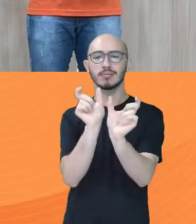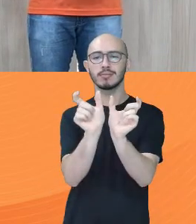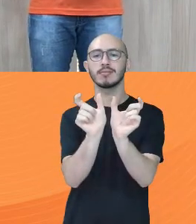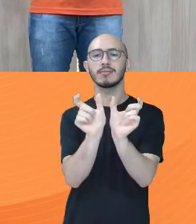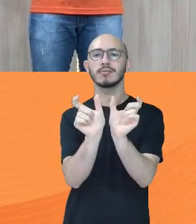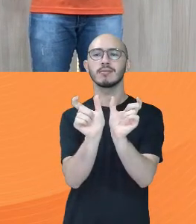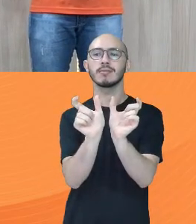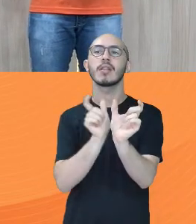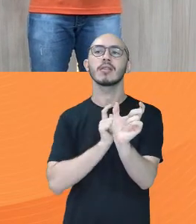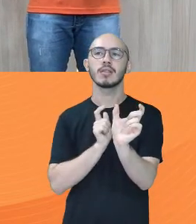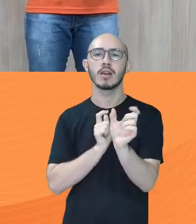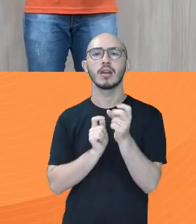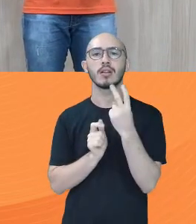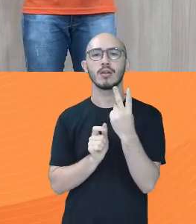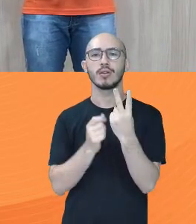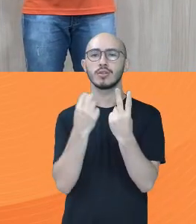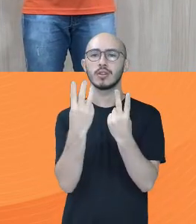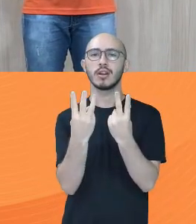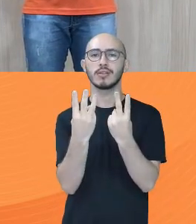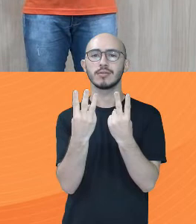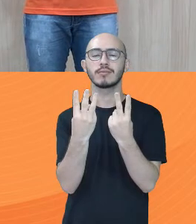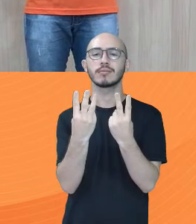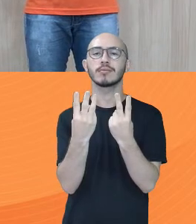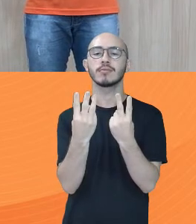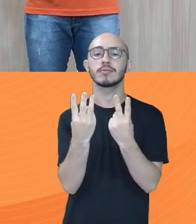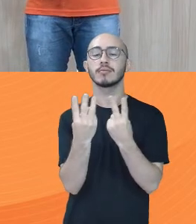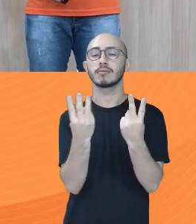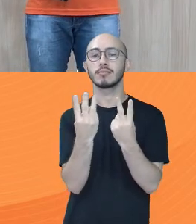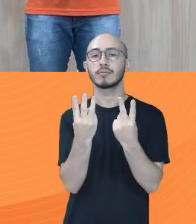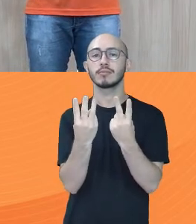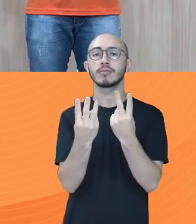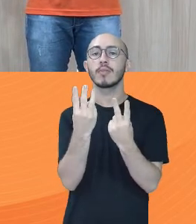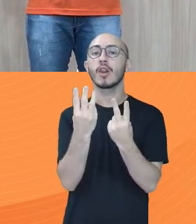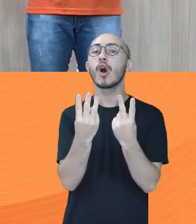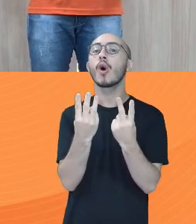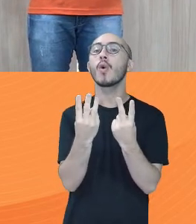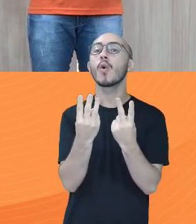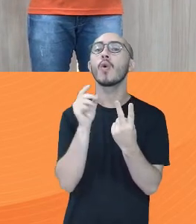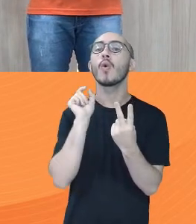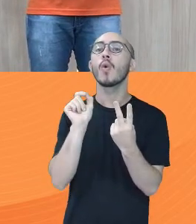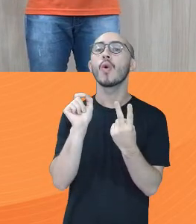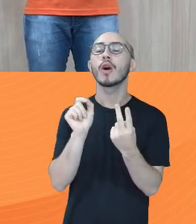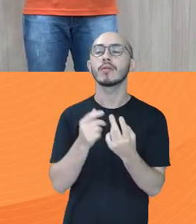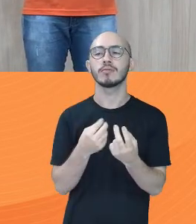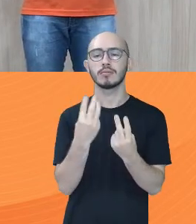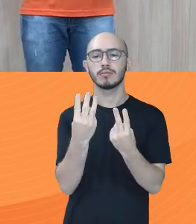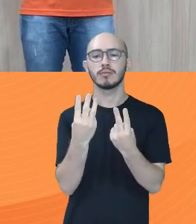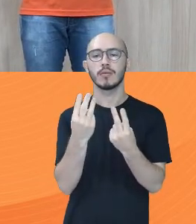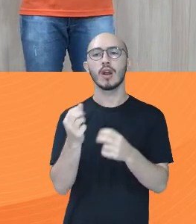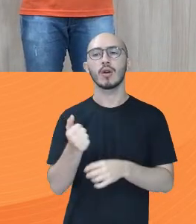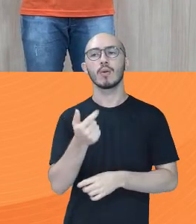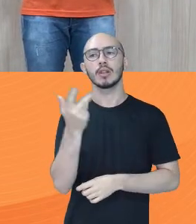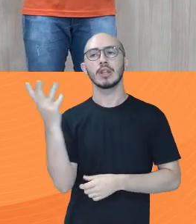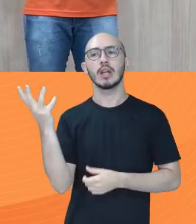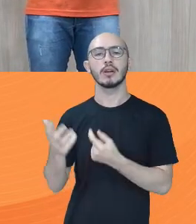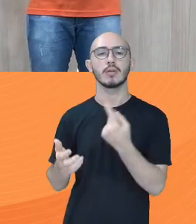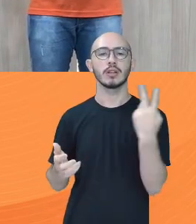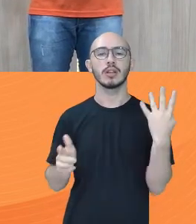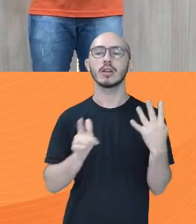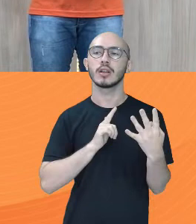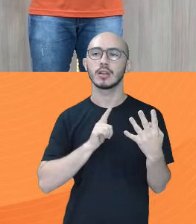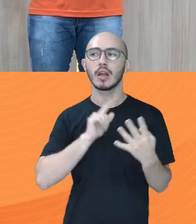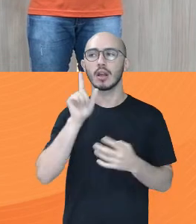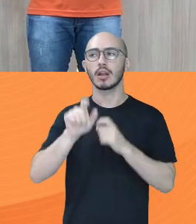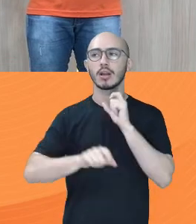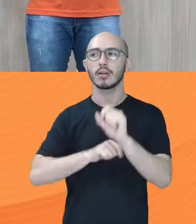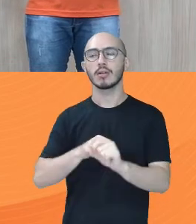central, a gente ficou com 2 números. E esses 2 números se dá porque a quantidade de números que a gente tem nessa sequência